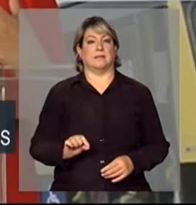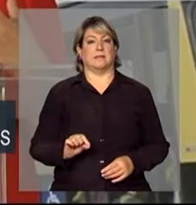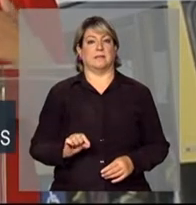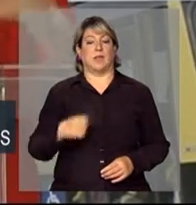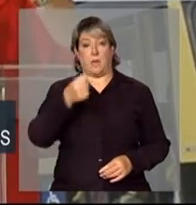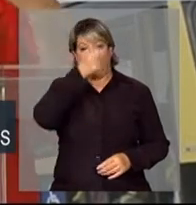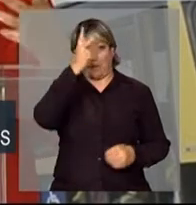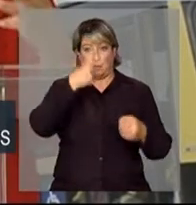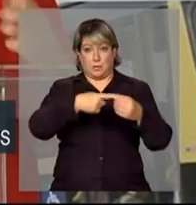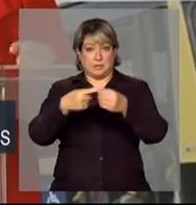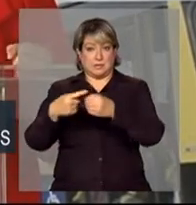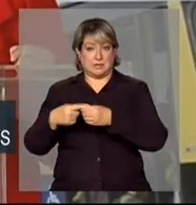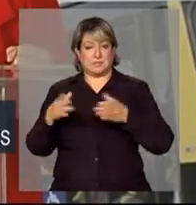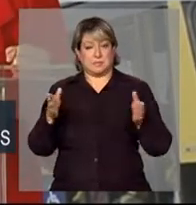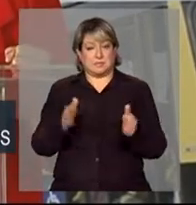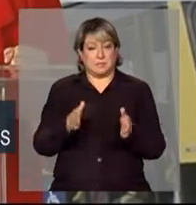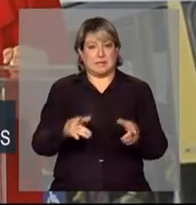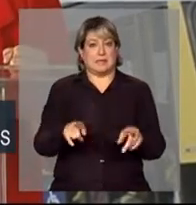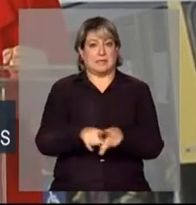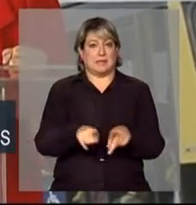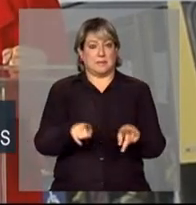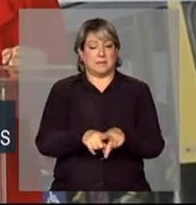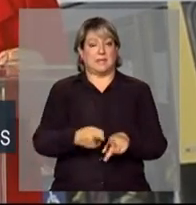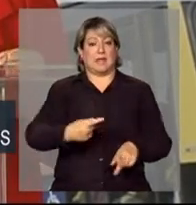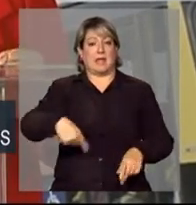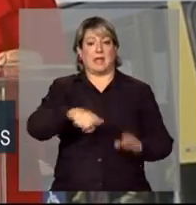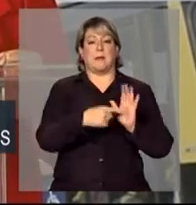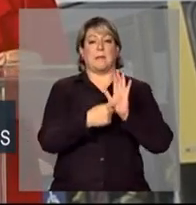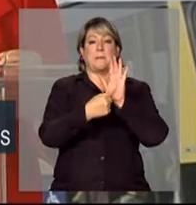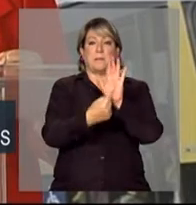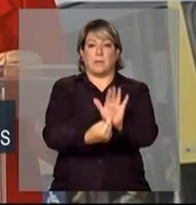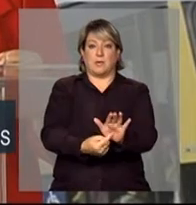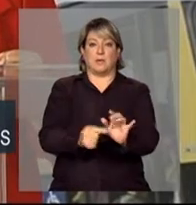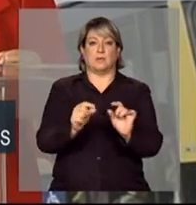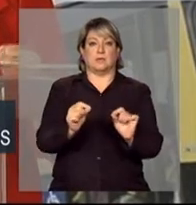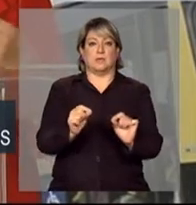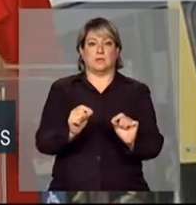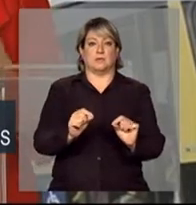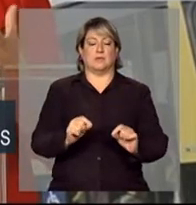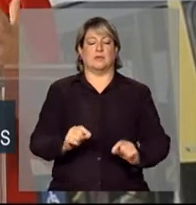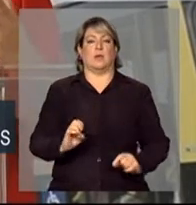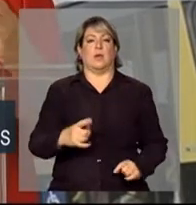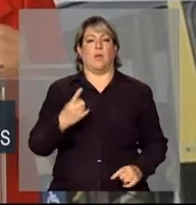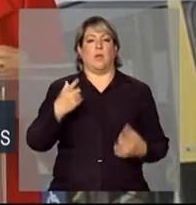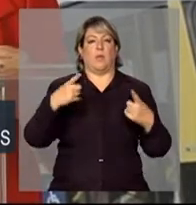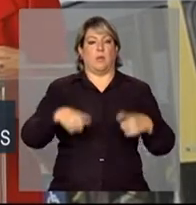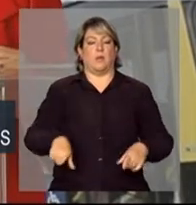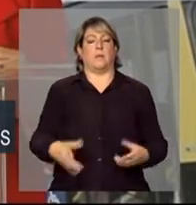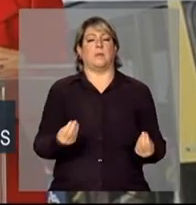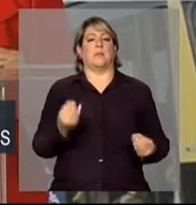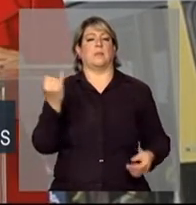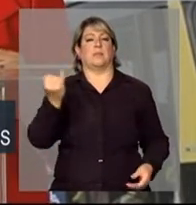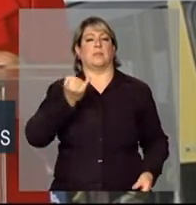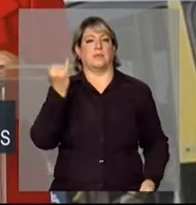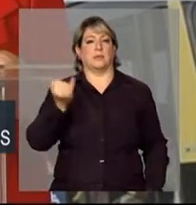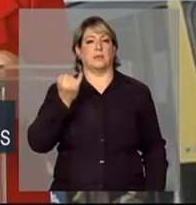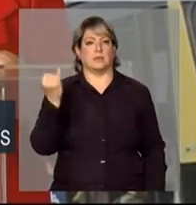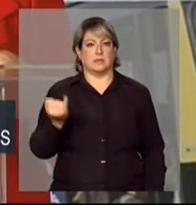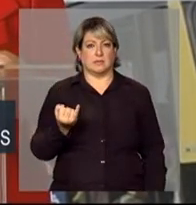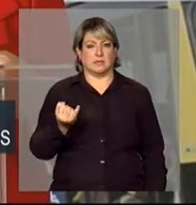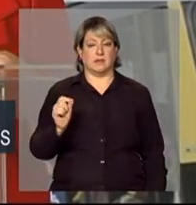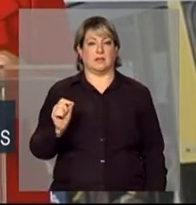os municípios pequenos também, eles demonstram ser um local onde é muito importante